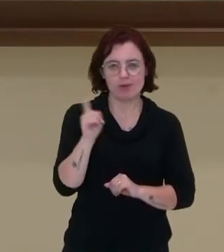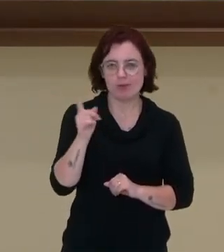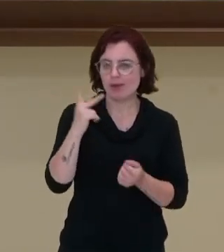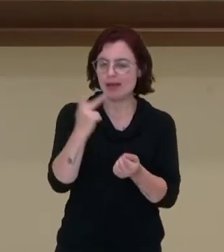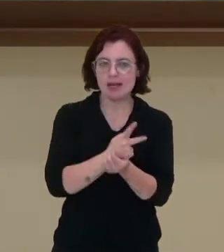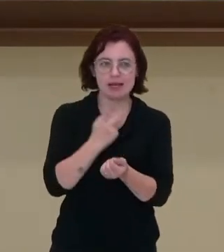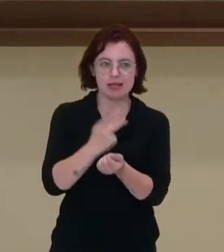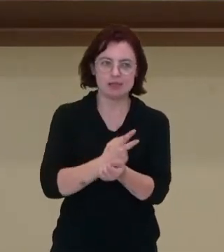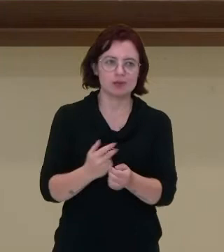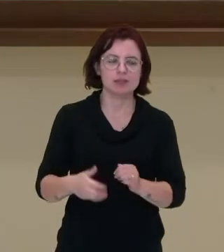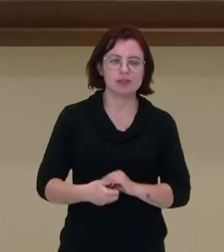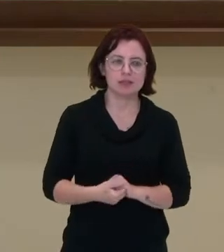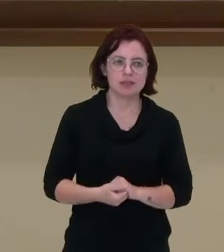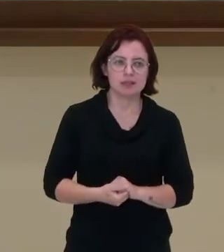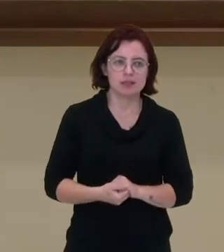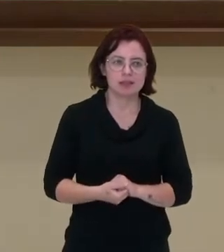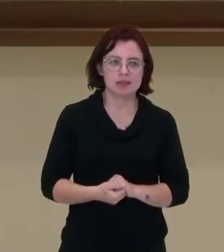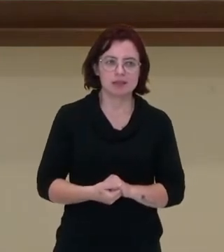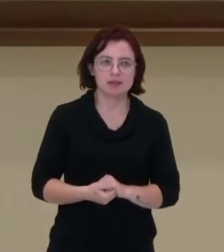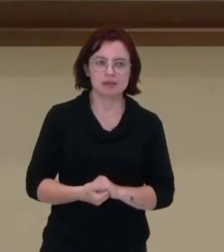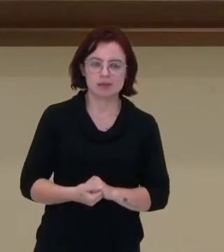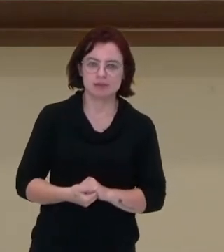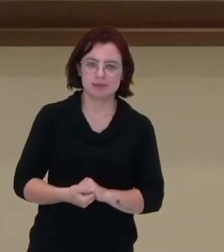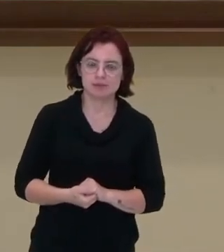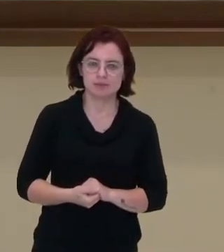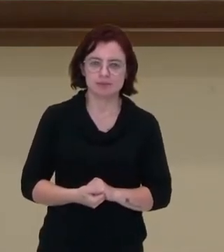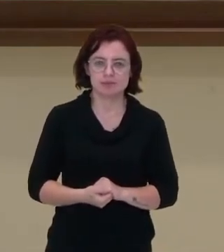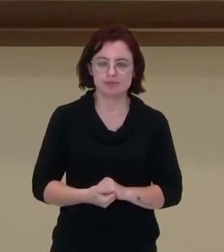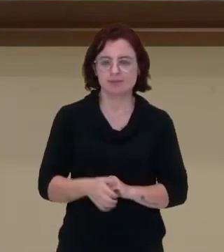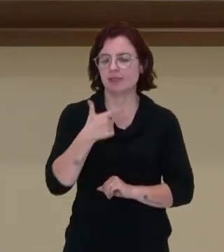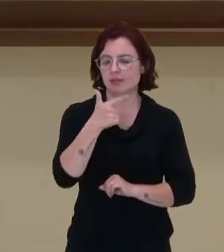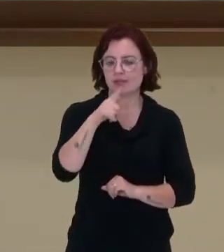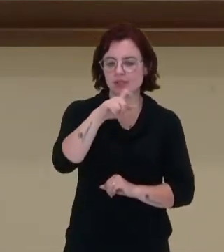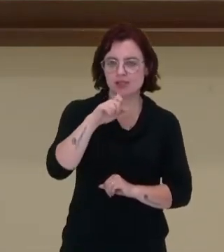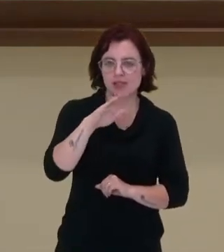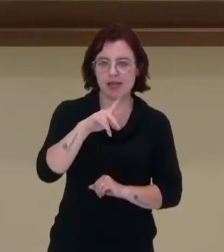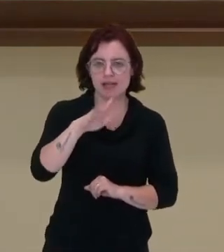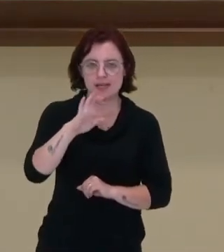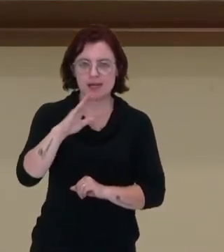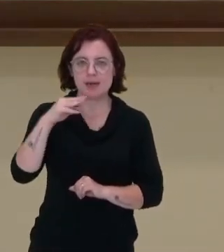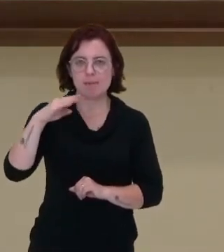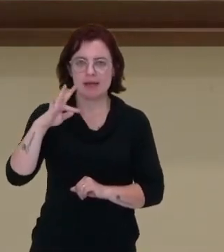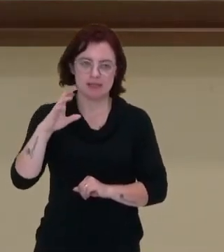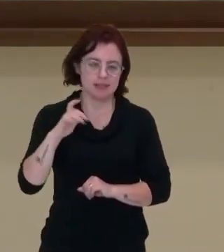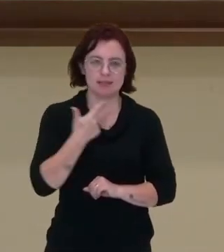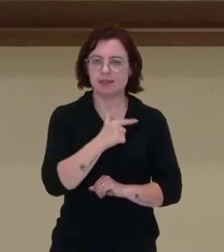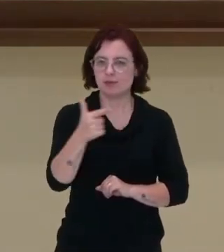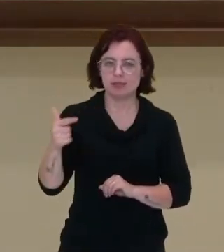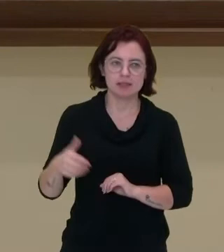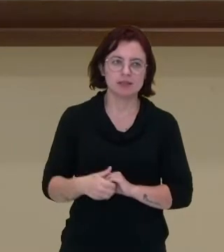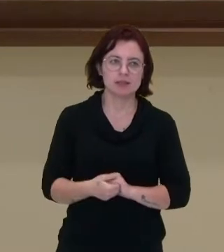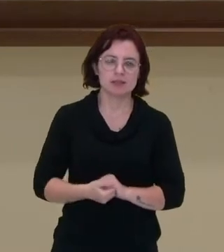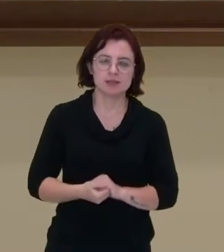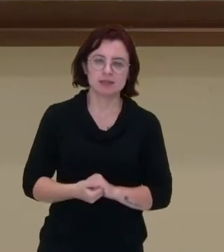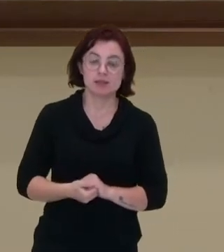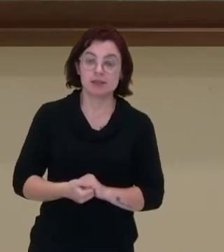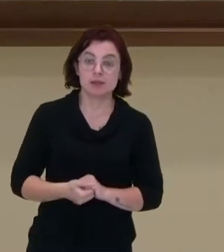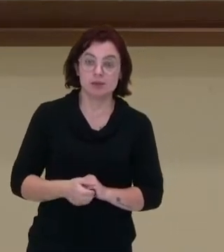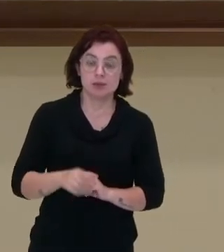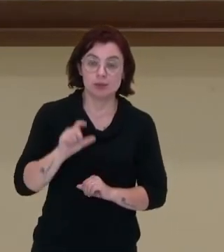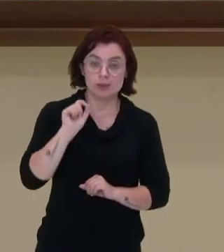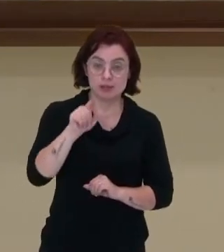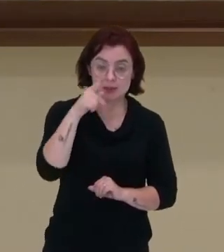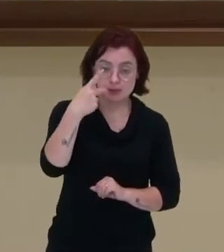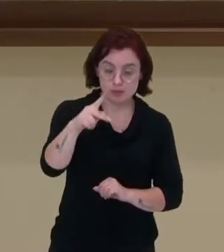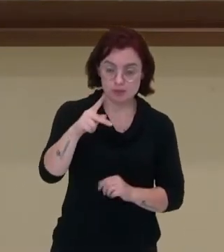xeque-mate, por favor, certo? Isso não é xeque-mate. Xeque-mate é outra coisa, tá? O que o seu adversário